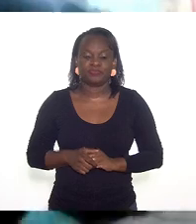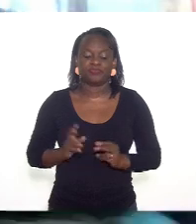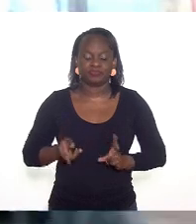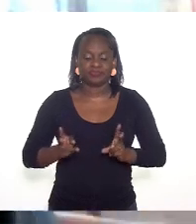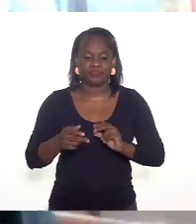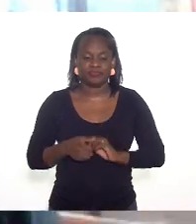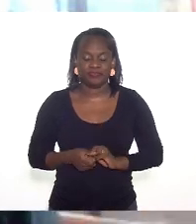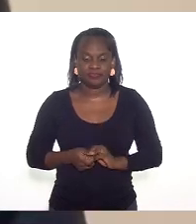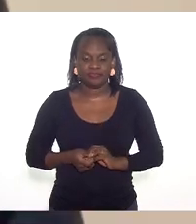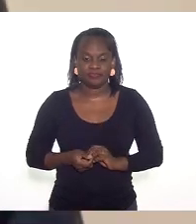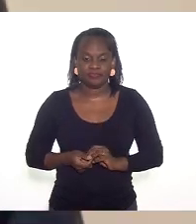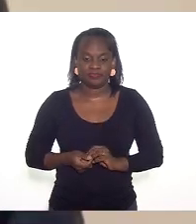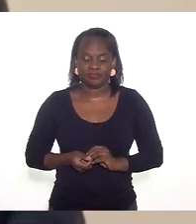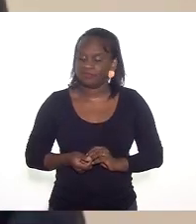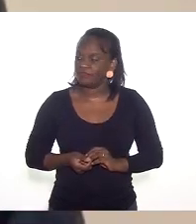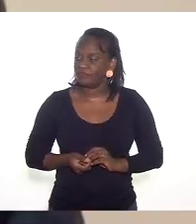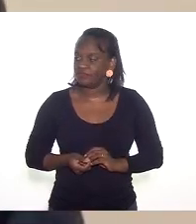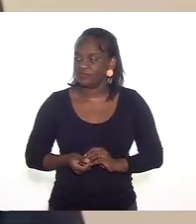aqui.